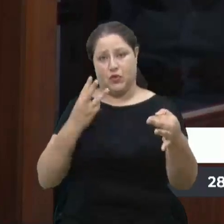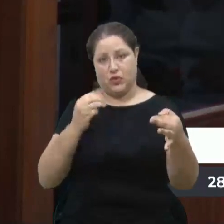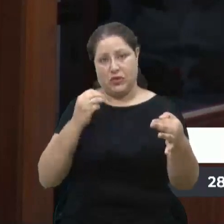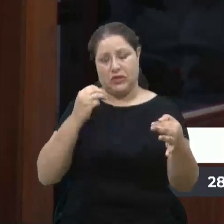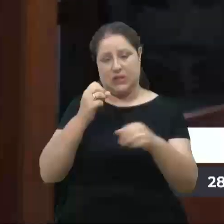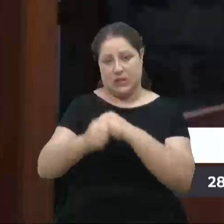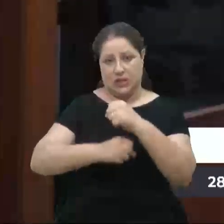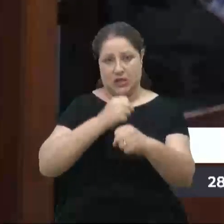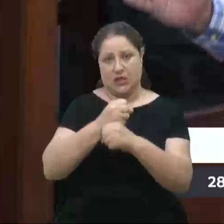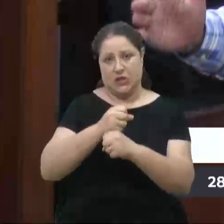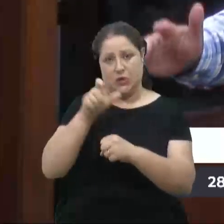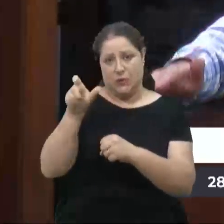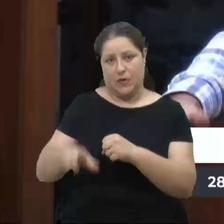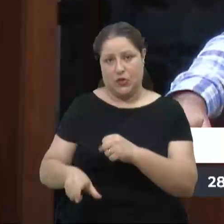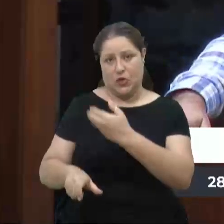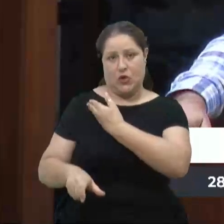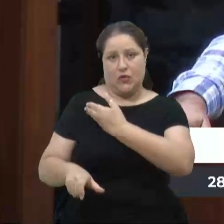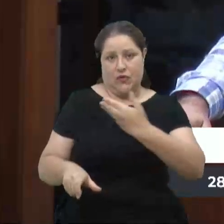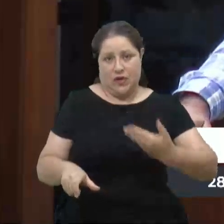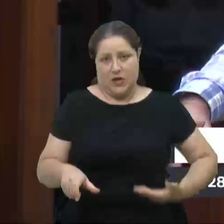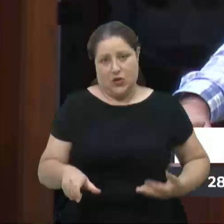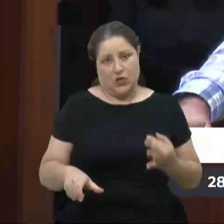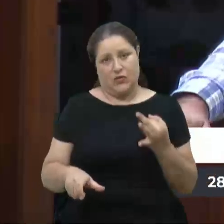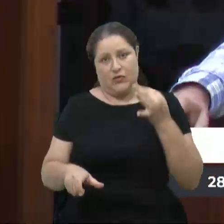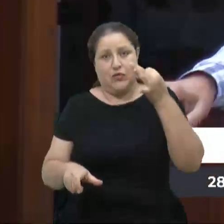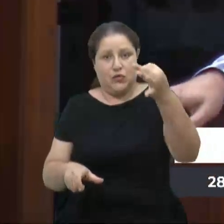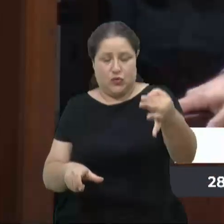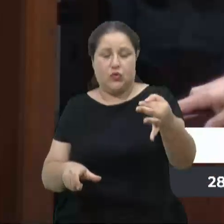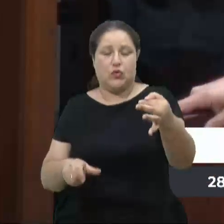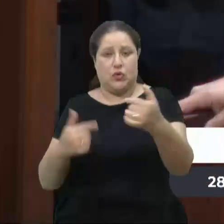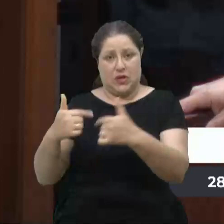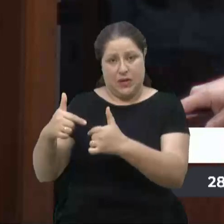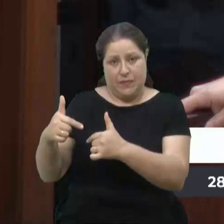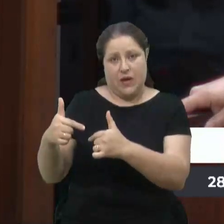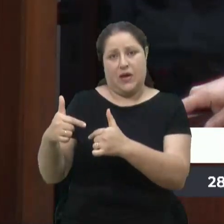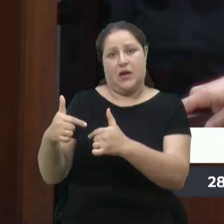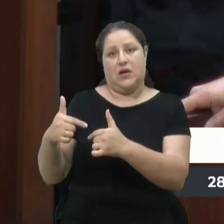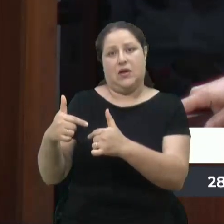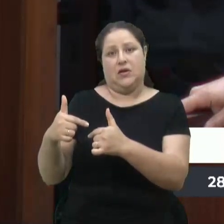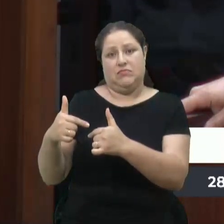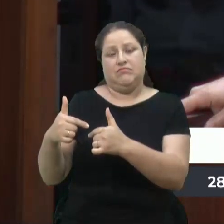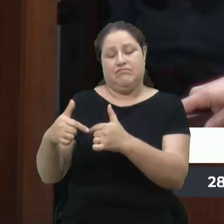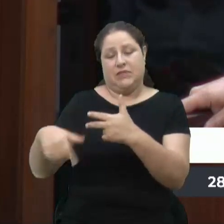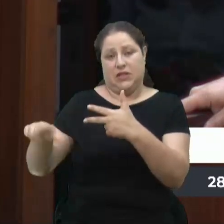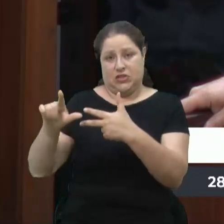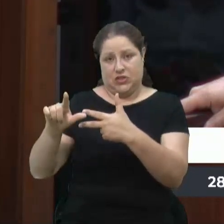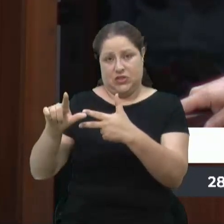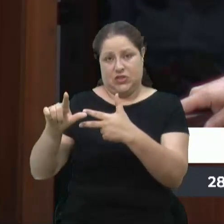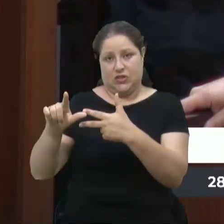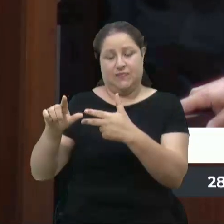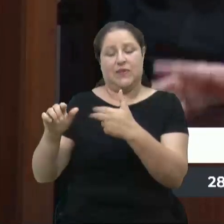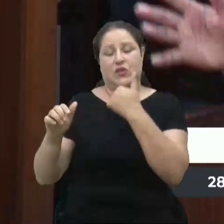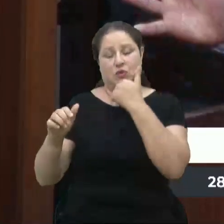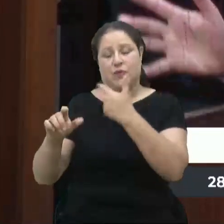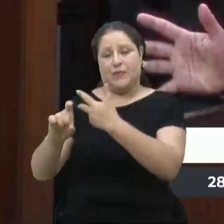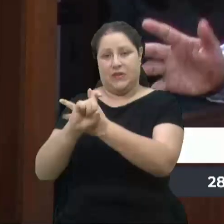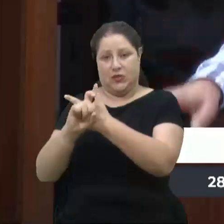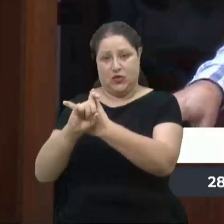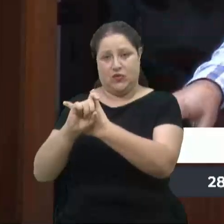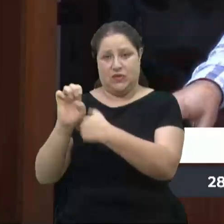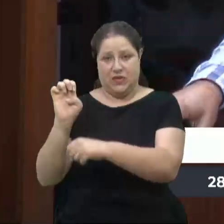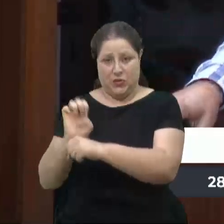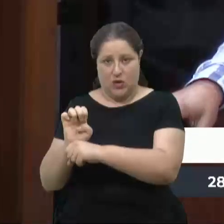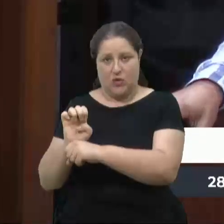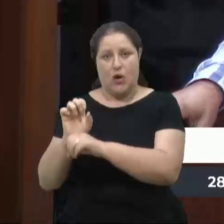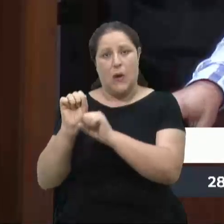o governador que estiver à frente do legislativo, do executivo estadual, pode